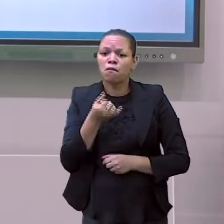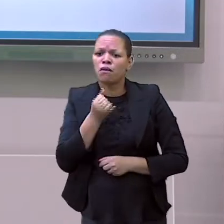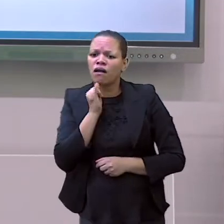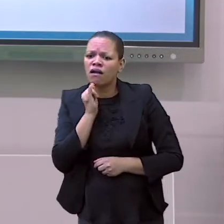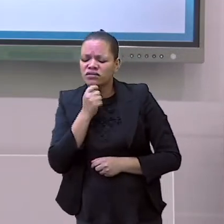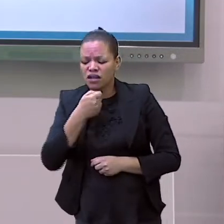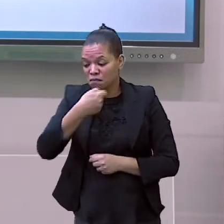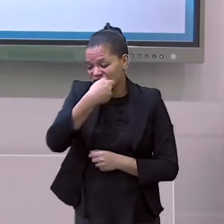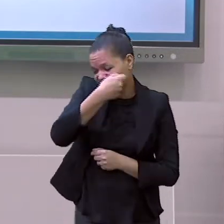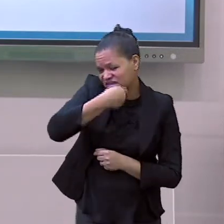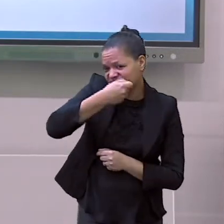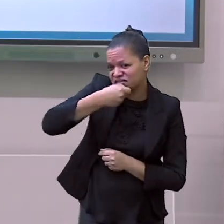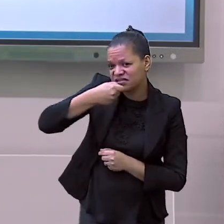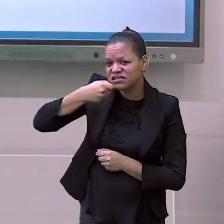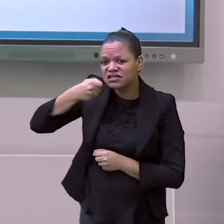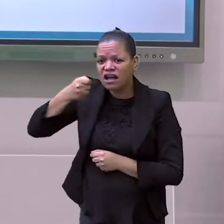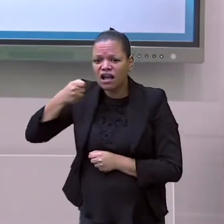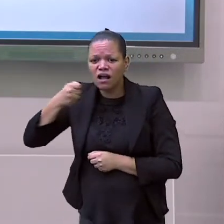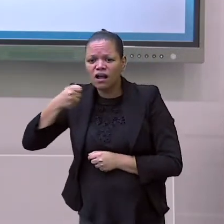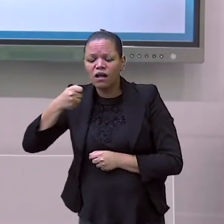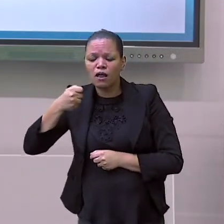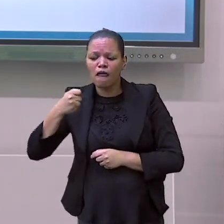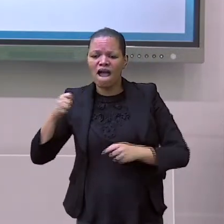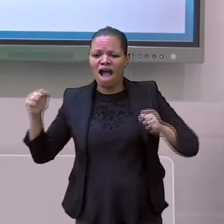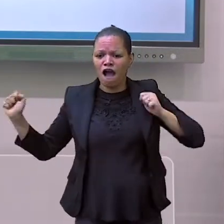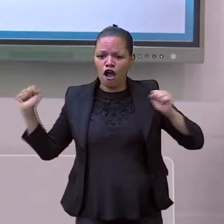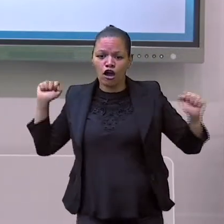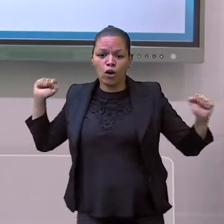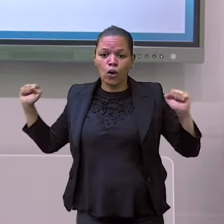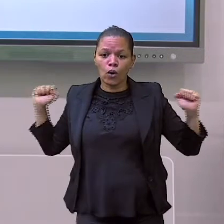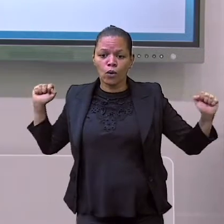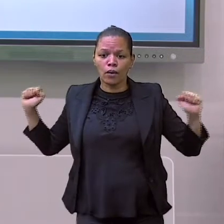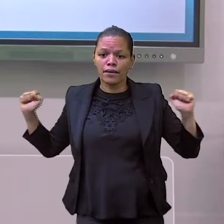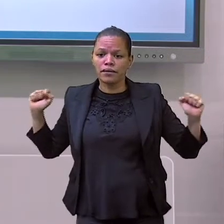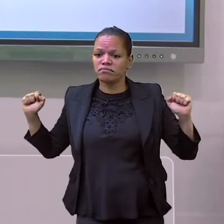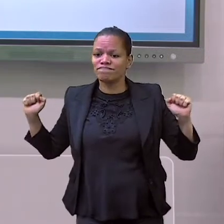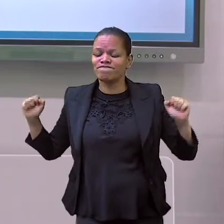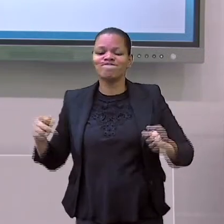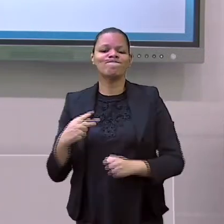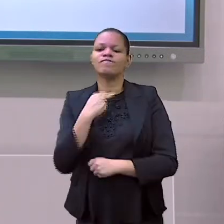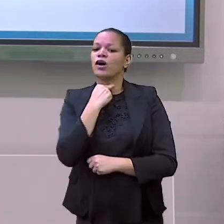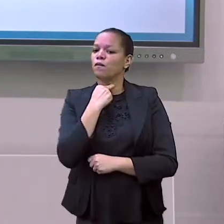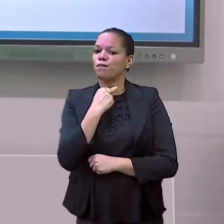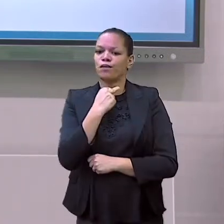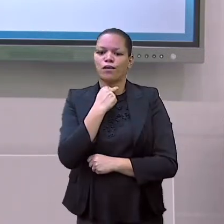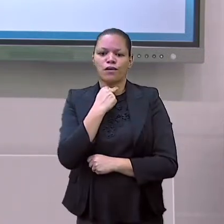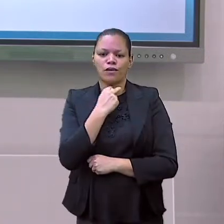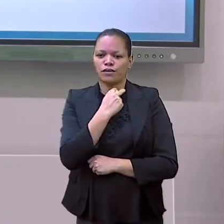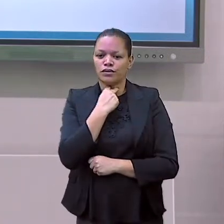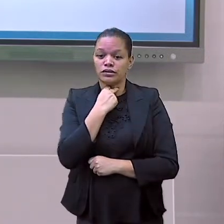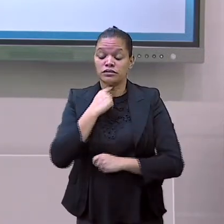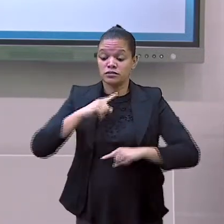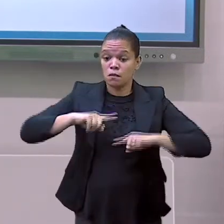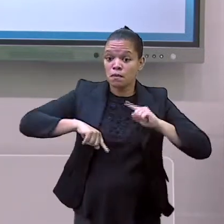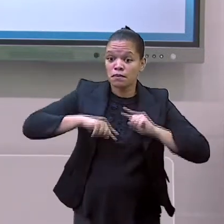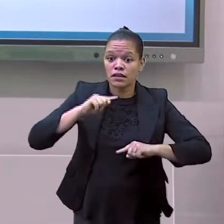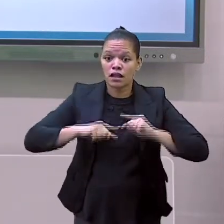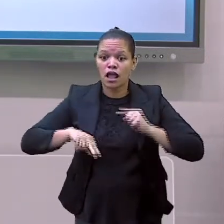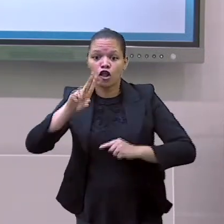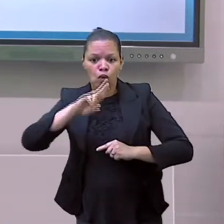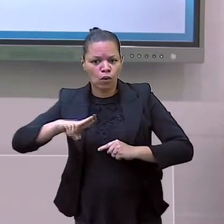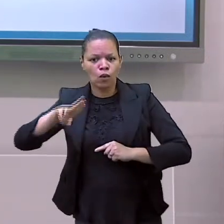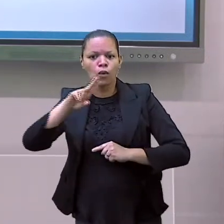de banho, são coisas o quê? Que é do seu uso, é pessoal, não é para